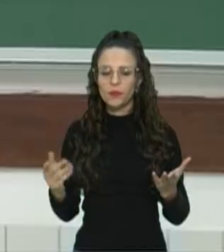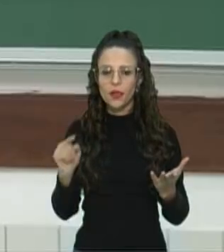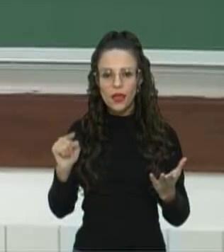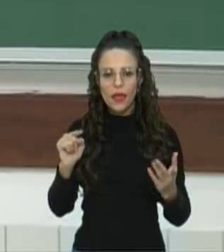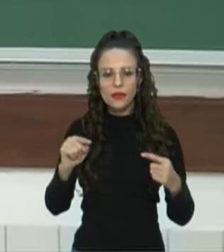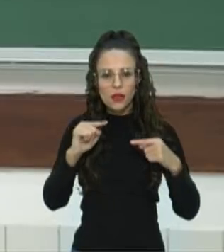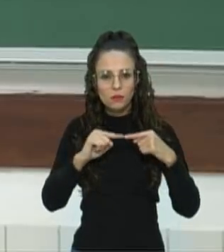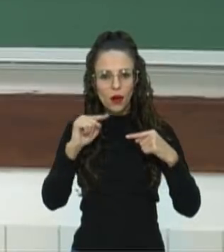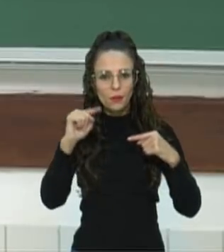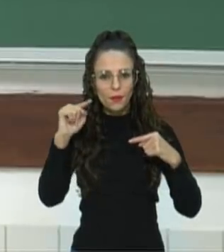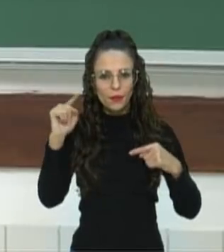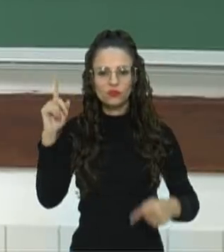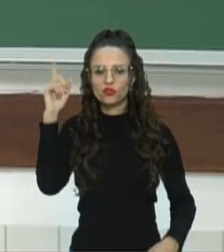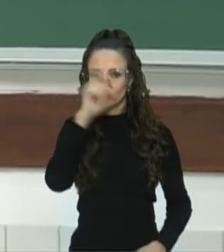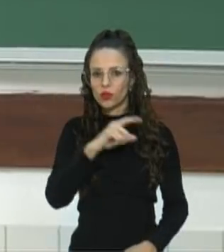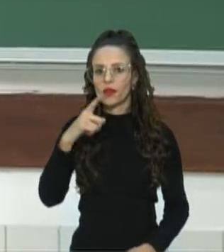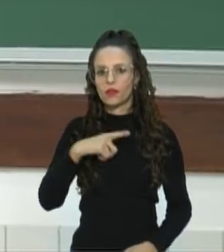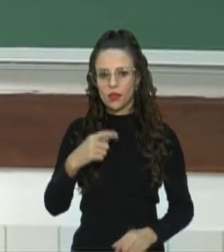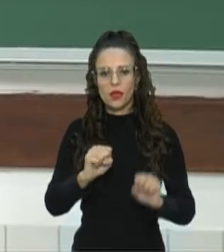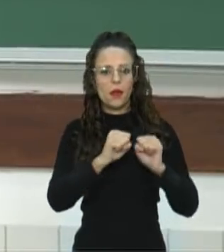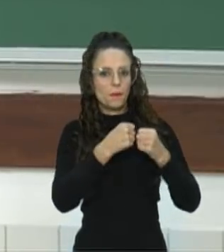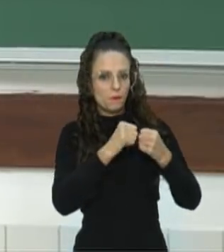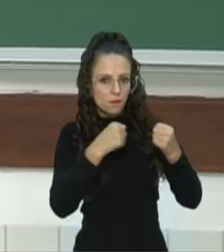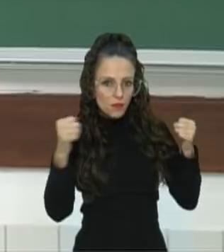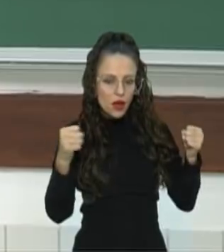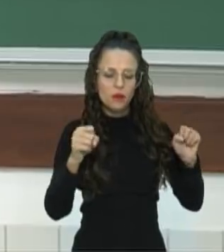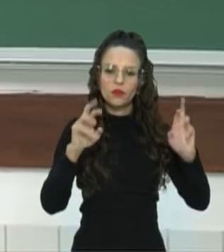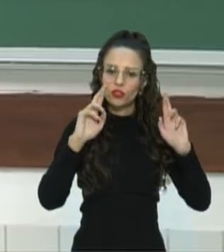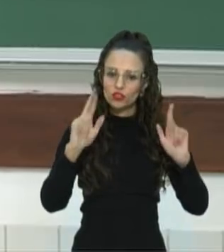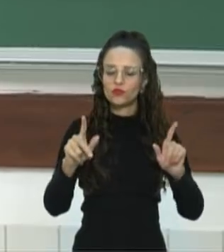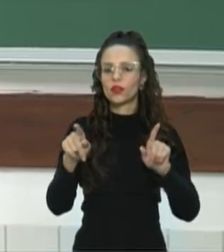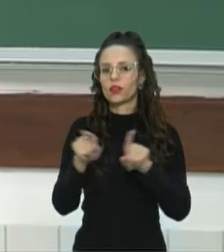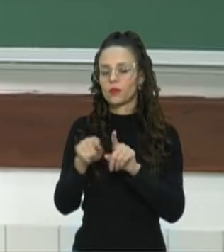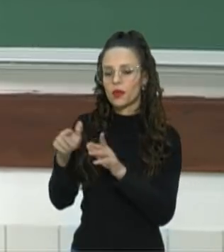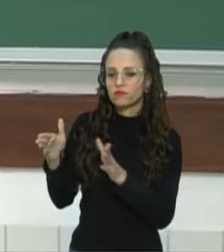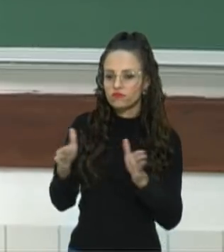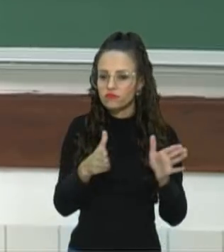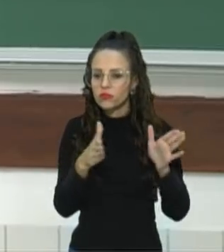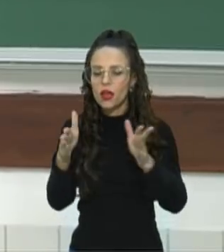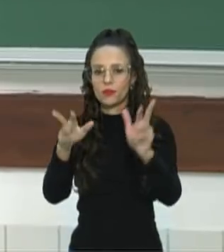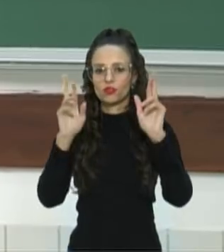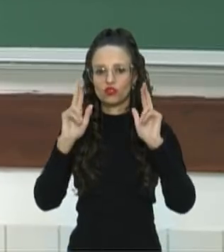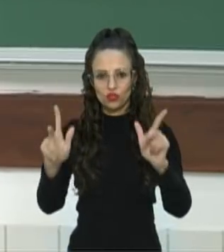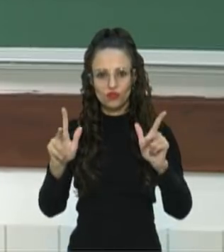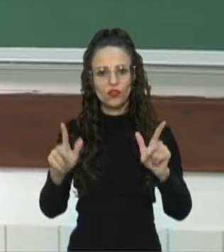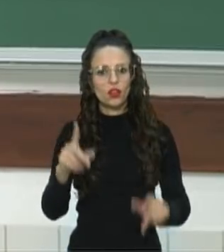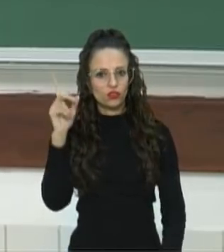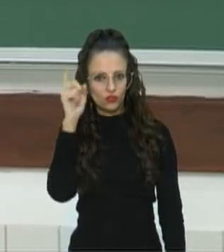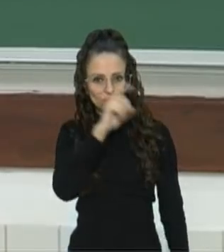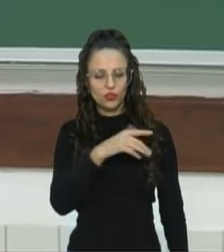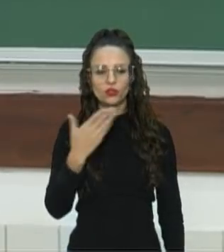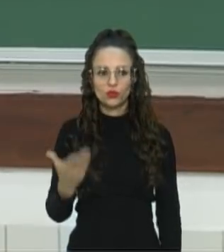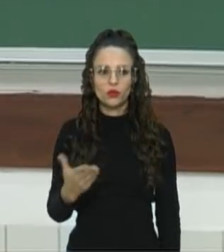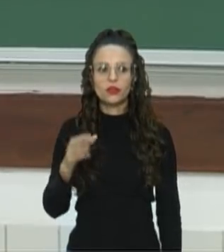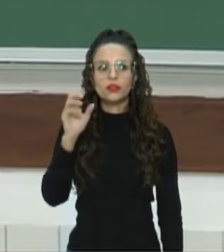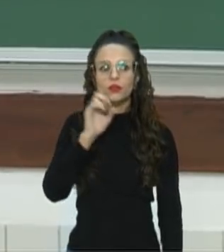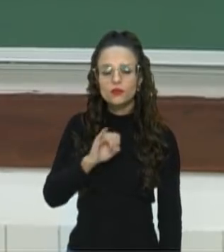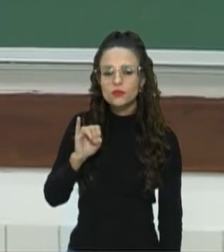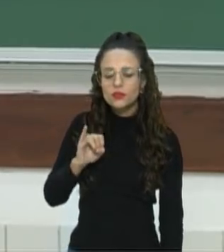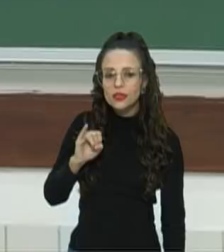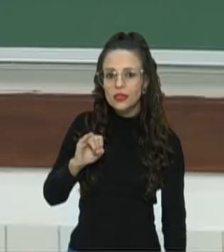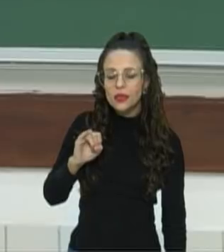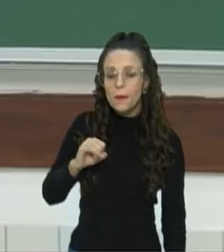de dificuldade, aí existem mapas diferentes, percursos diferentes. Aumenta seu percurso, dificulta bastante. Então quanto